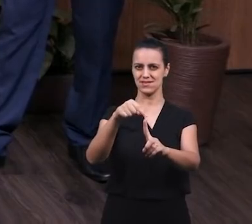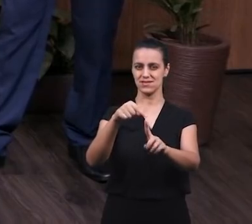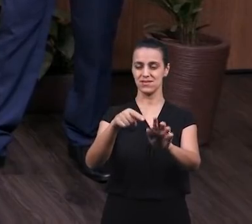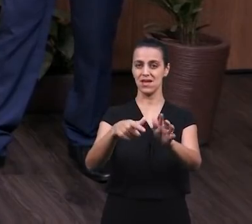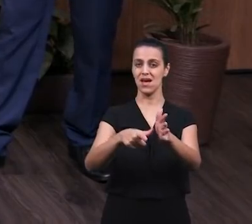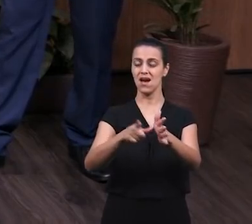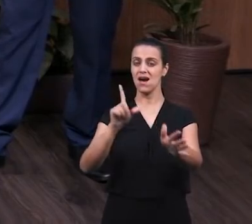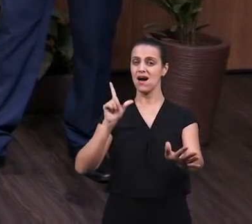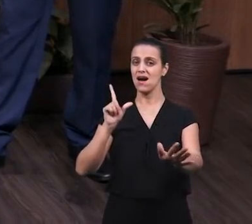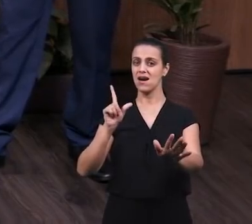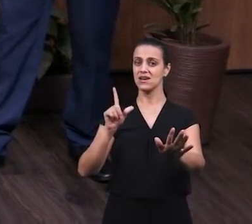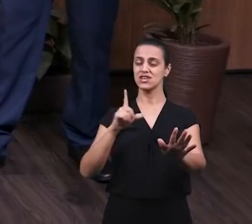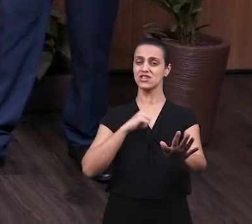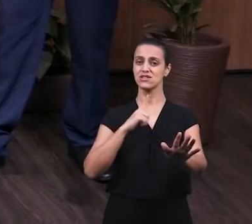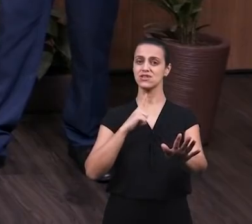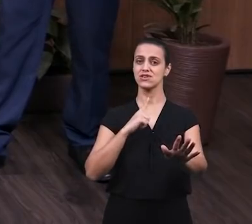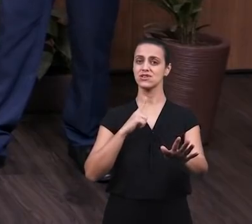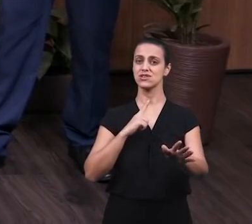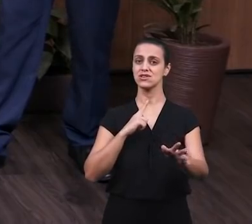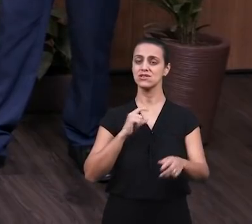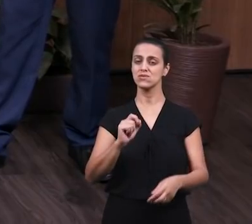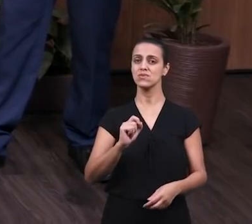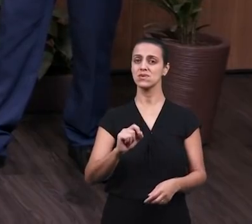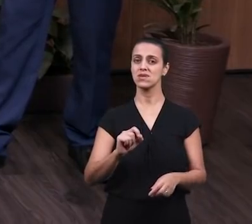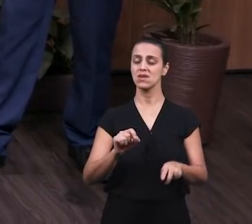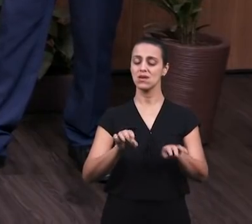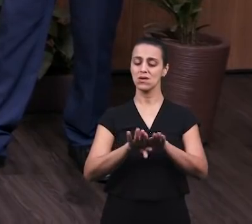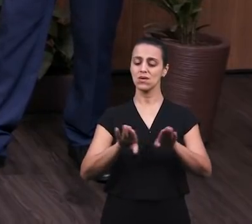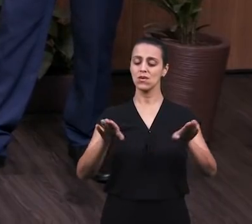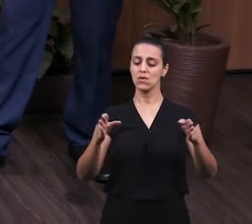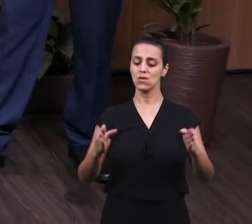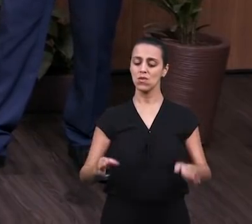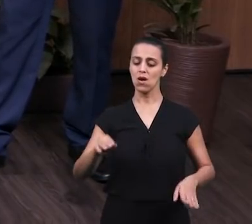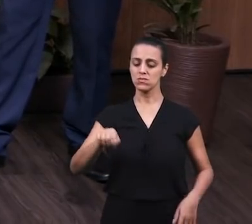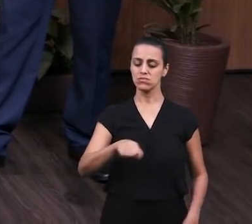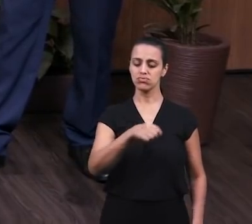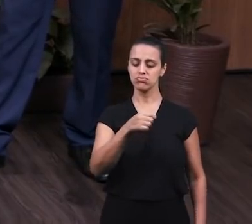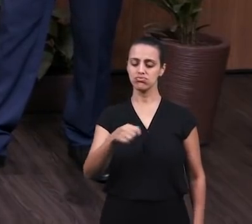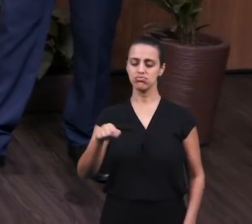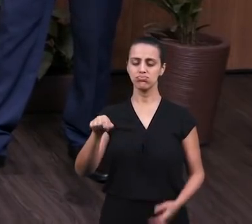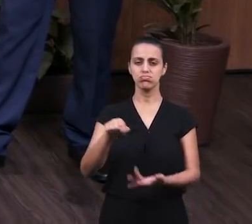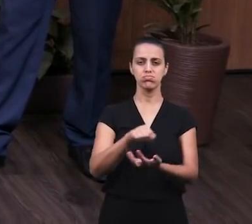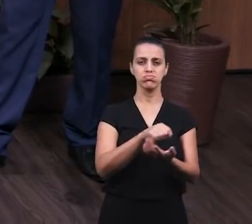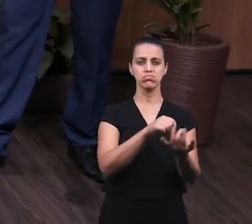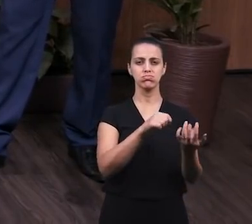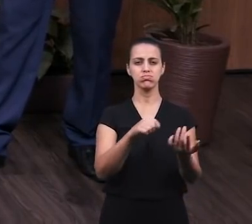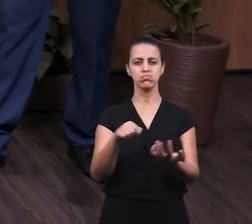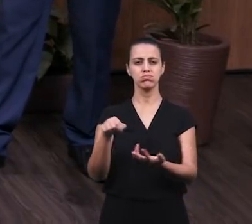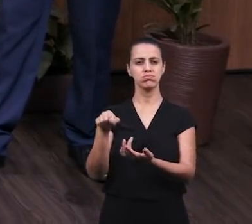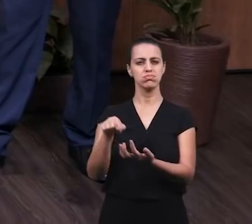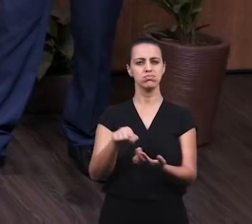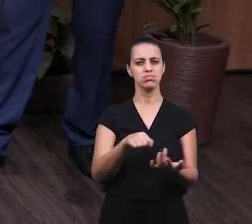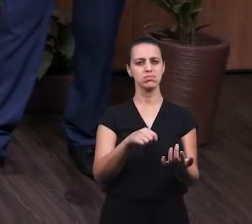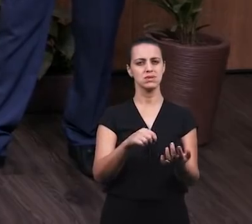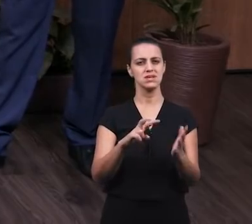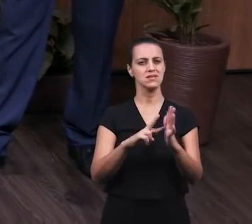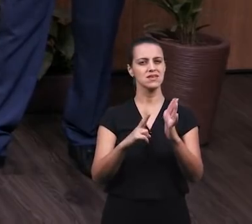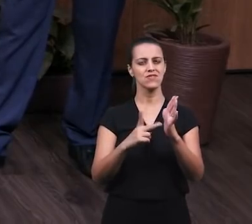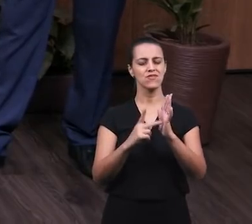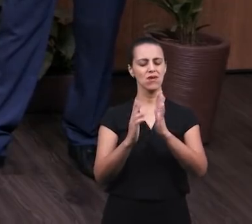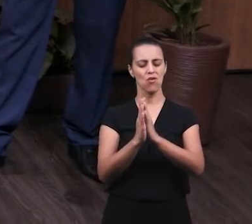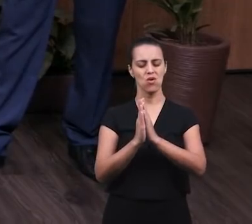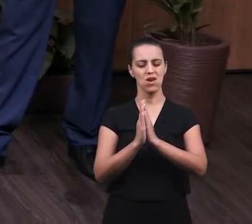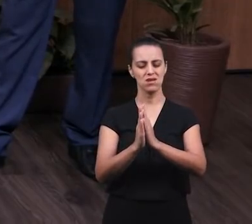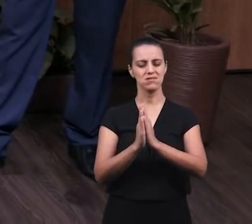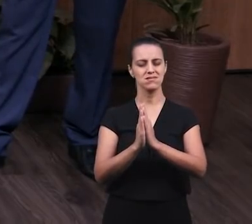passava-se pelo altar do incenso, que fala das orações, que fala